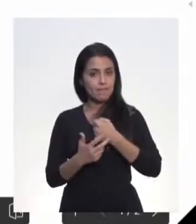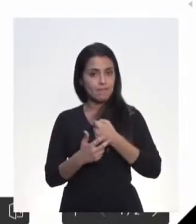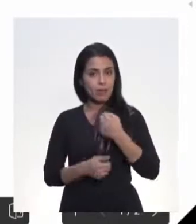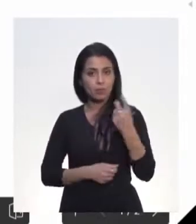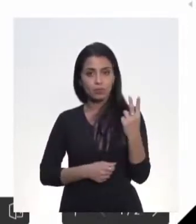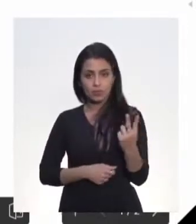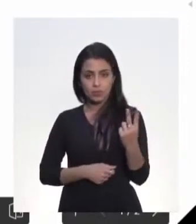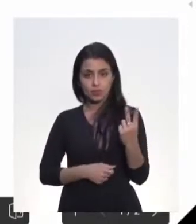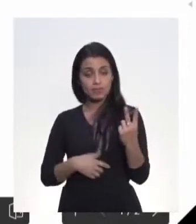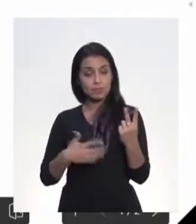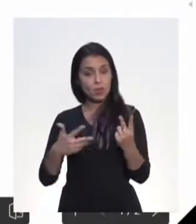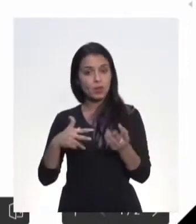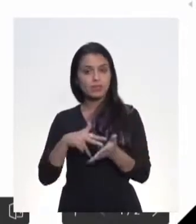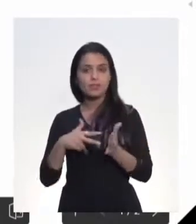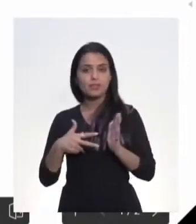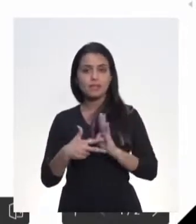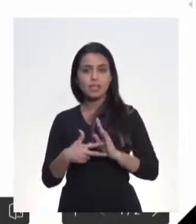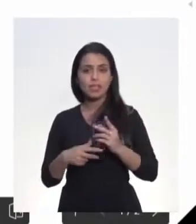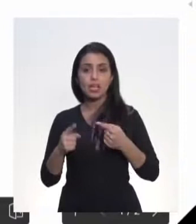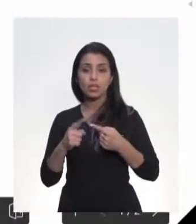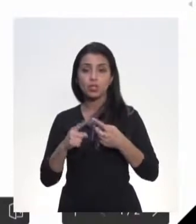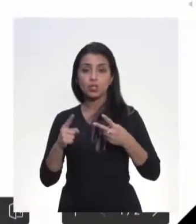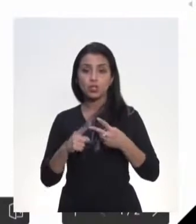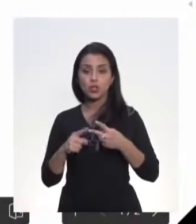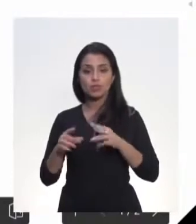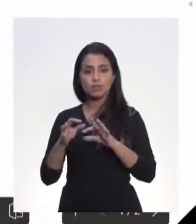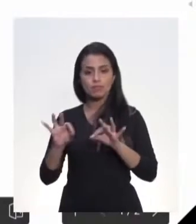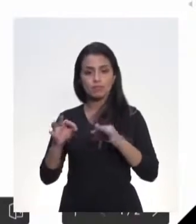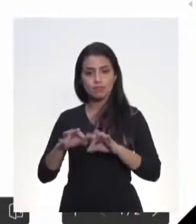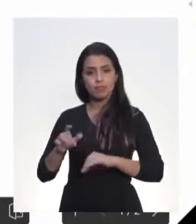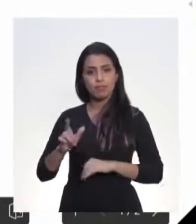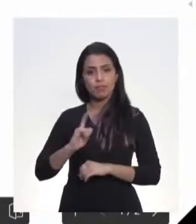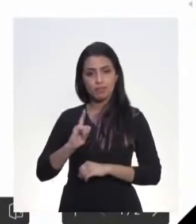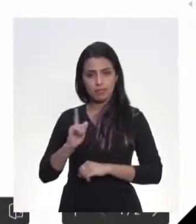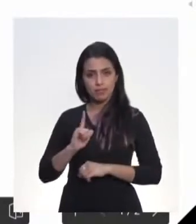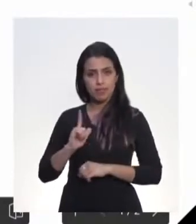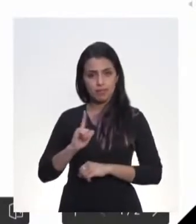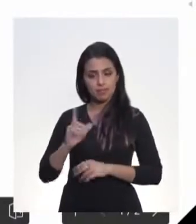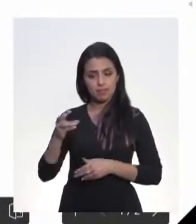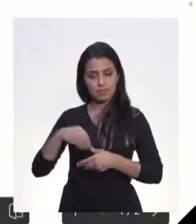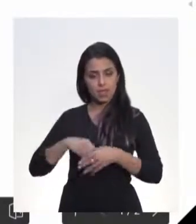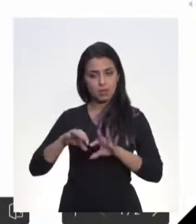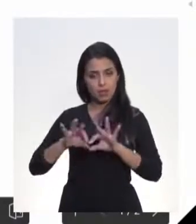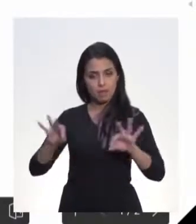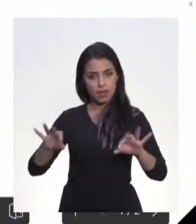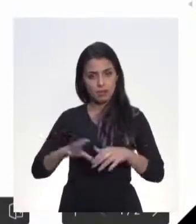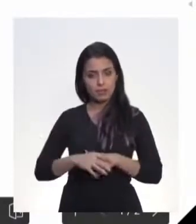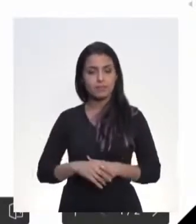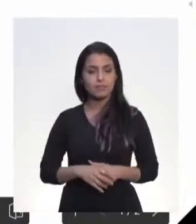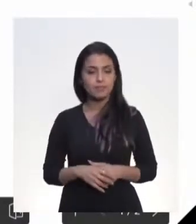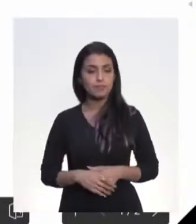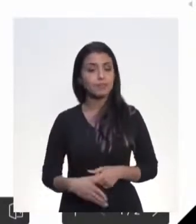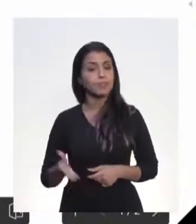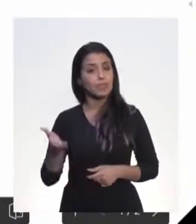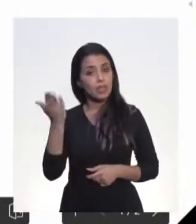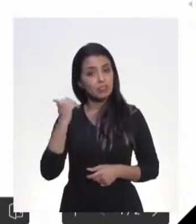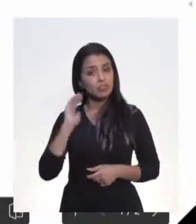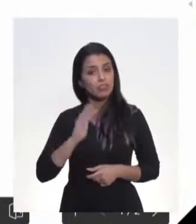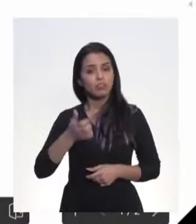então significa que eu tenho 2 orações nesse período, certo? Isso, Déia. Nós já havíamos dito ali,